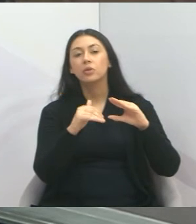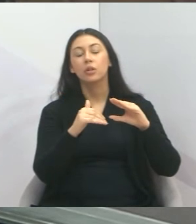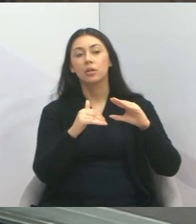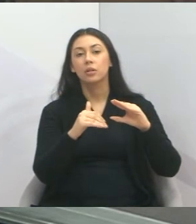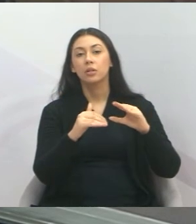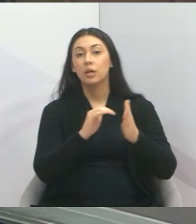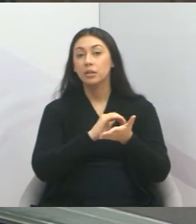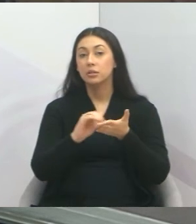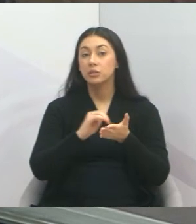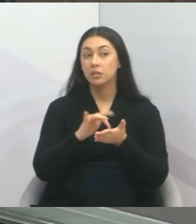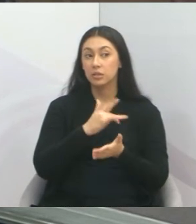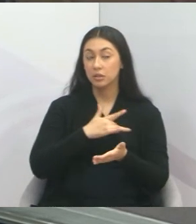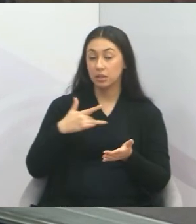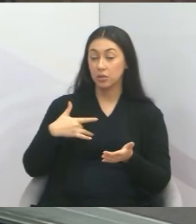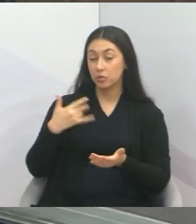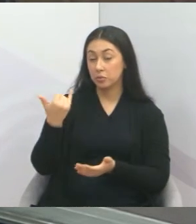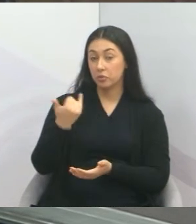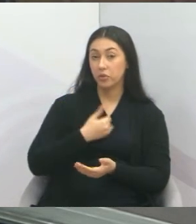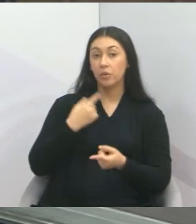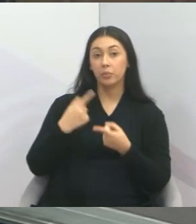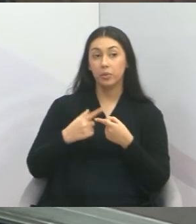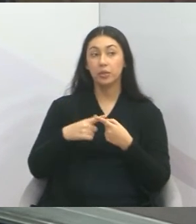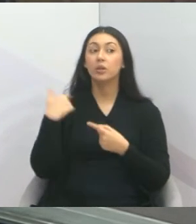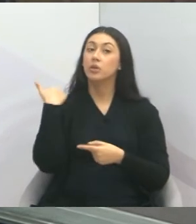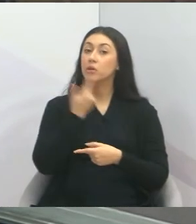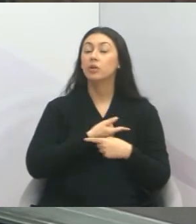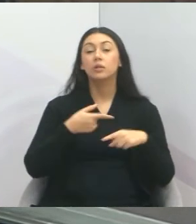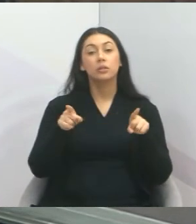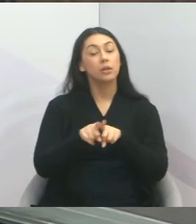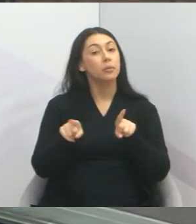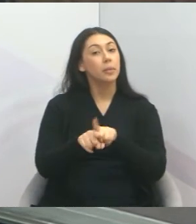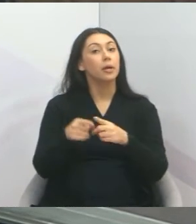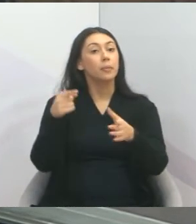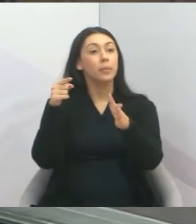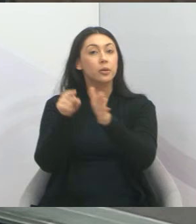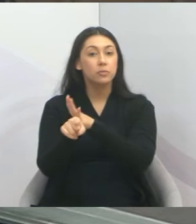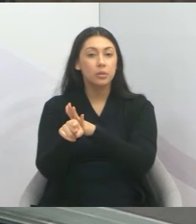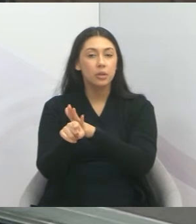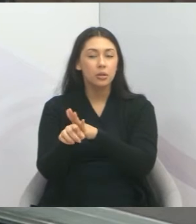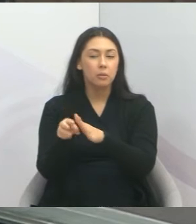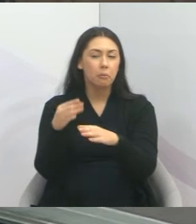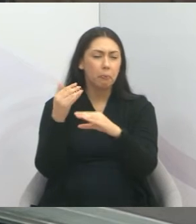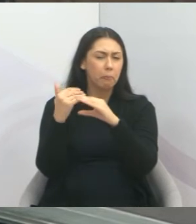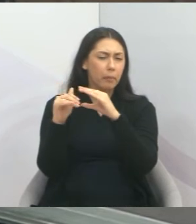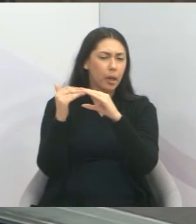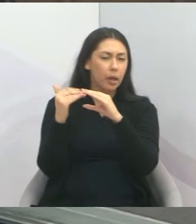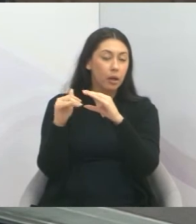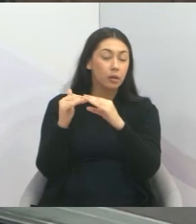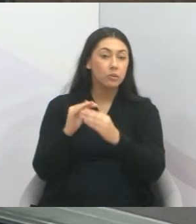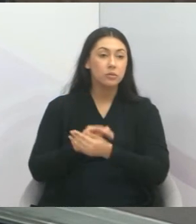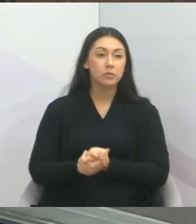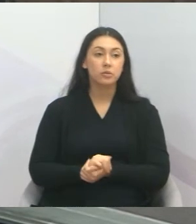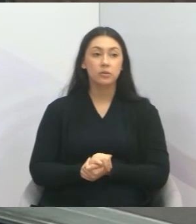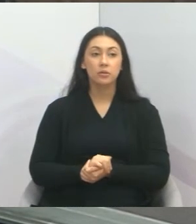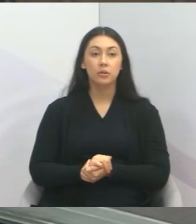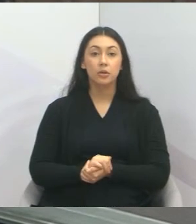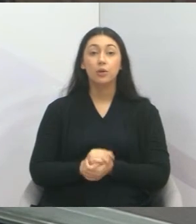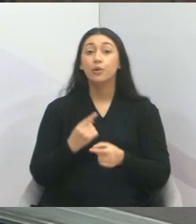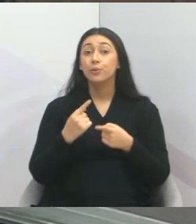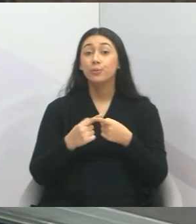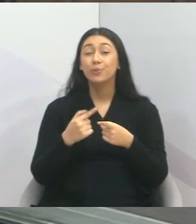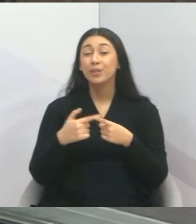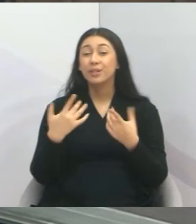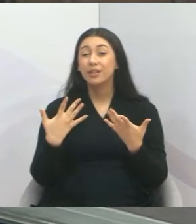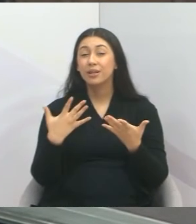que eu recebi da Secretaria de Saúde porque nós também pedimos isso essa informação por meio de e-mails e os principais